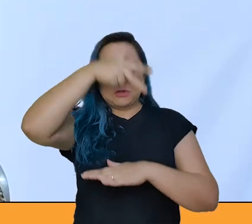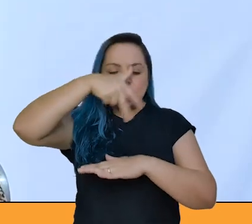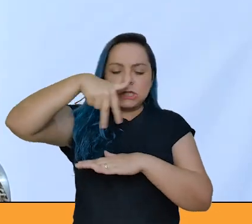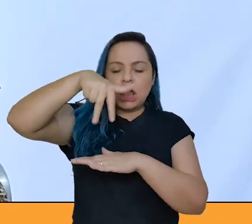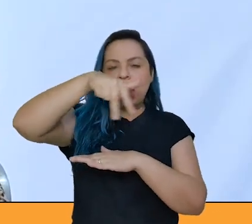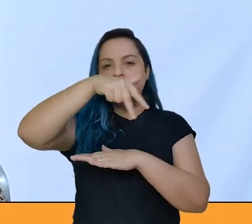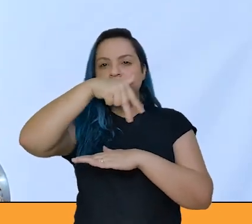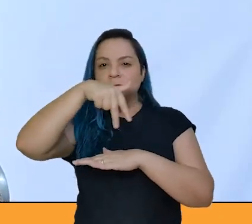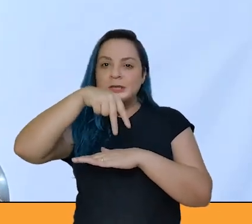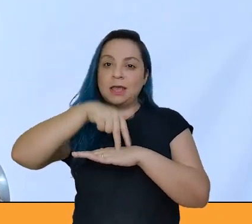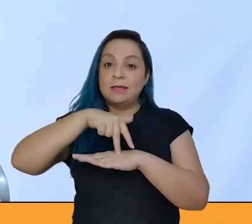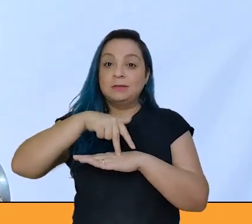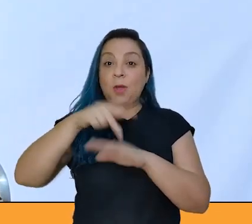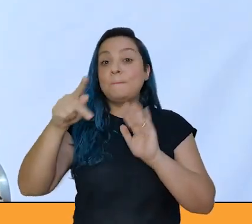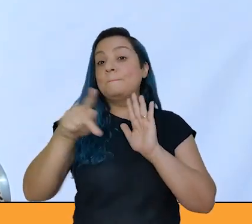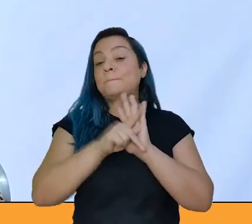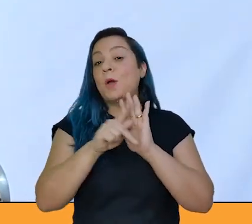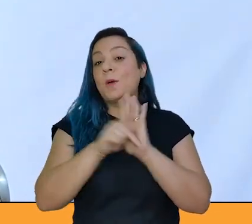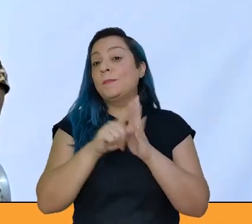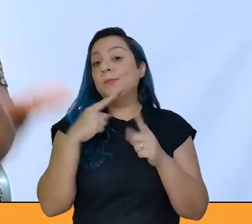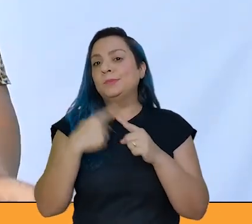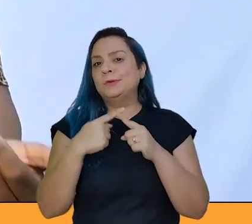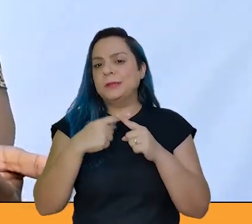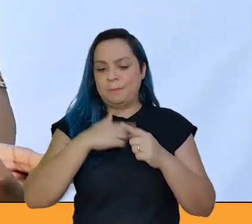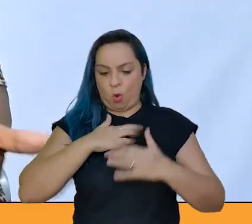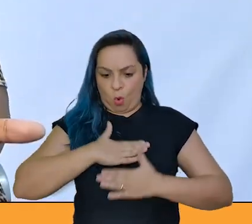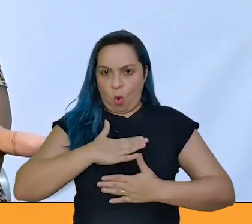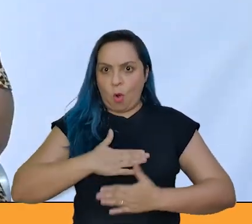forma autoral, autodidata, porque o meu